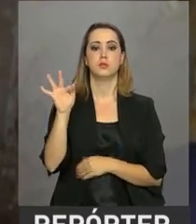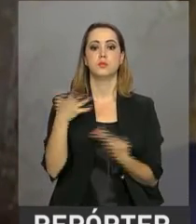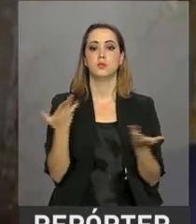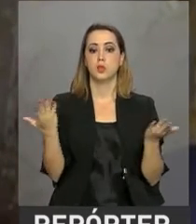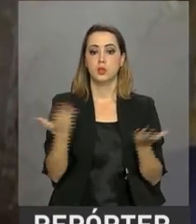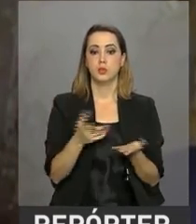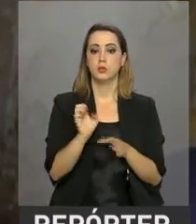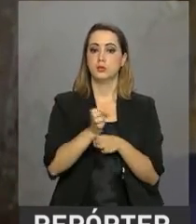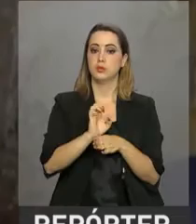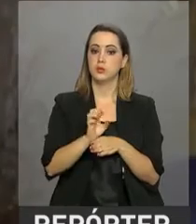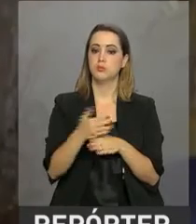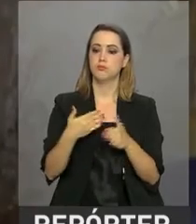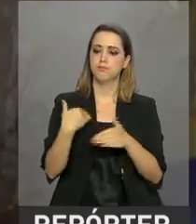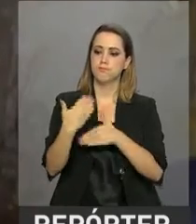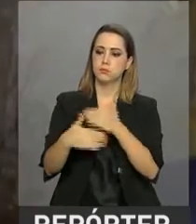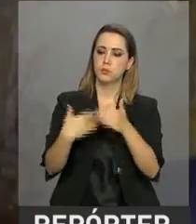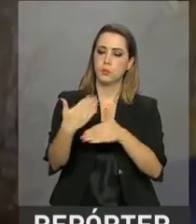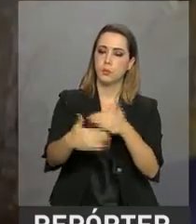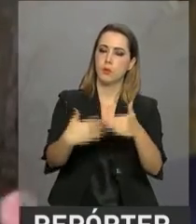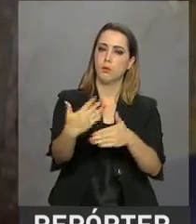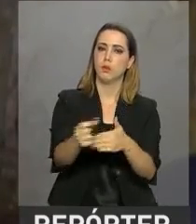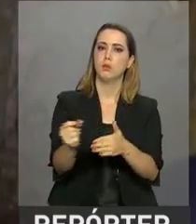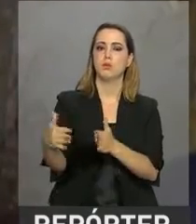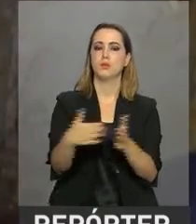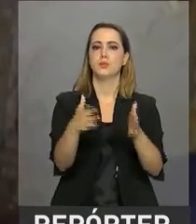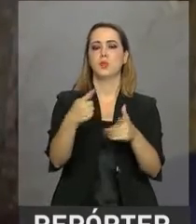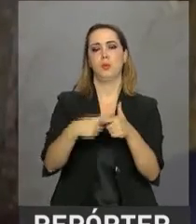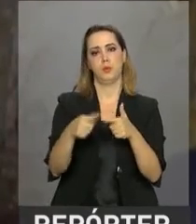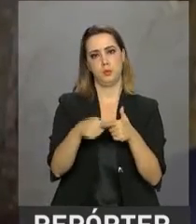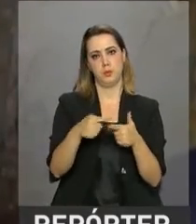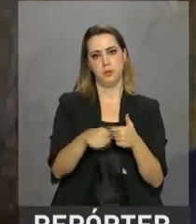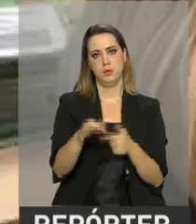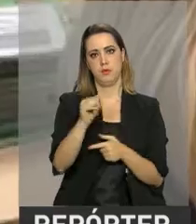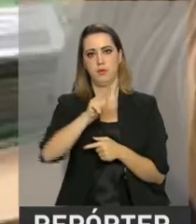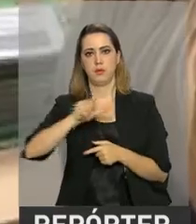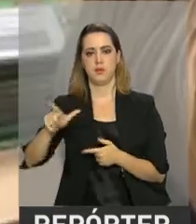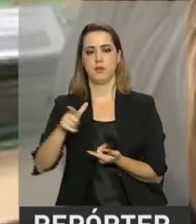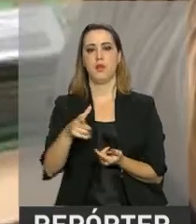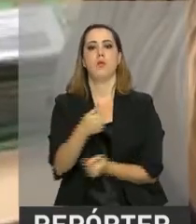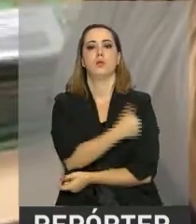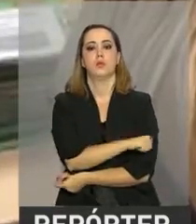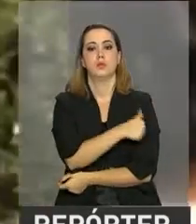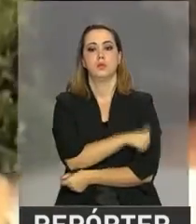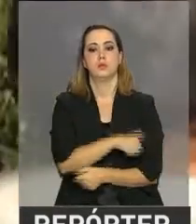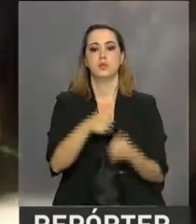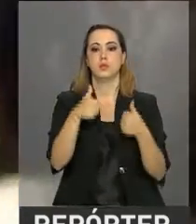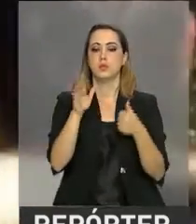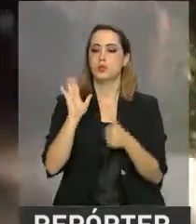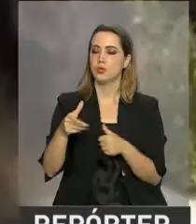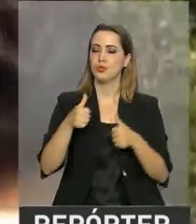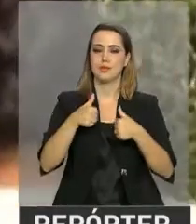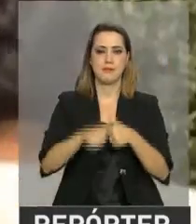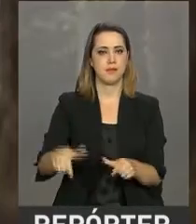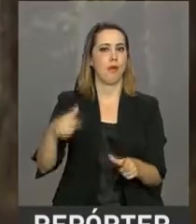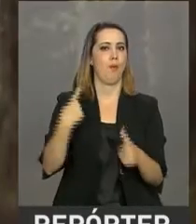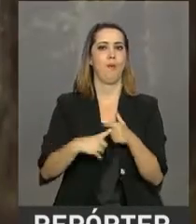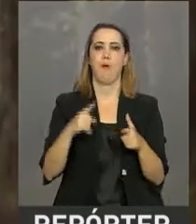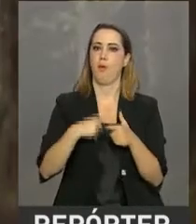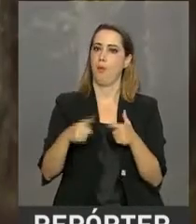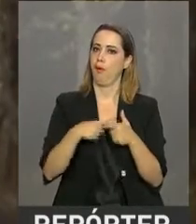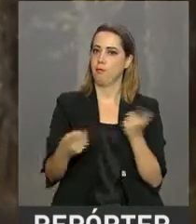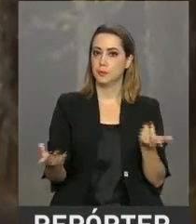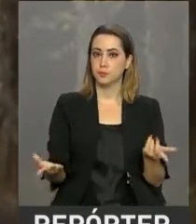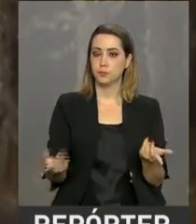estão, portanto, caminhando para uma crise fiscal. O estado do Rio de Janeiro já está tendo dificuldade de pagar os seus funcionários, os seus aposentados. O